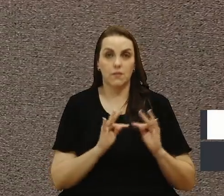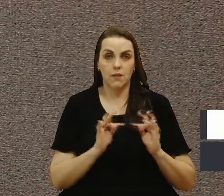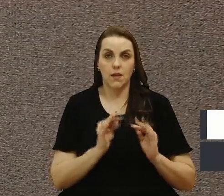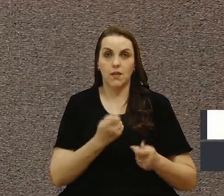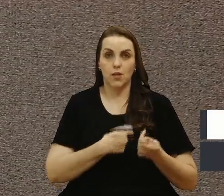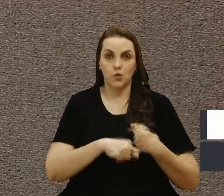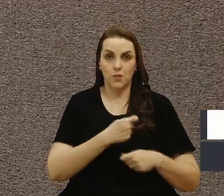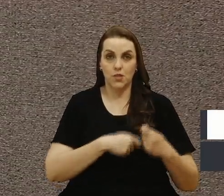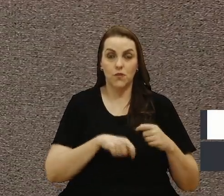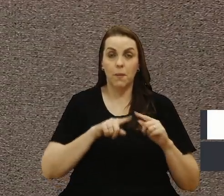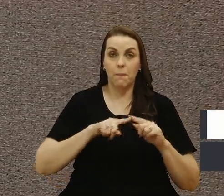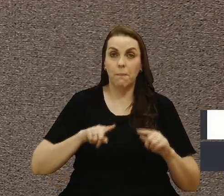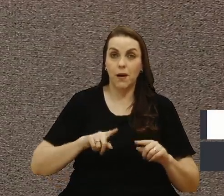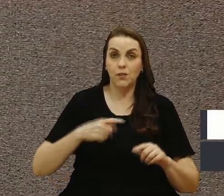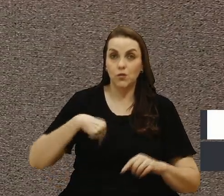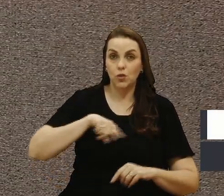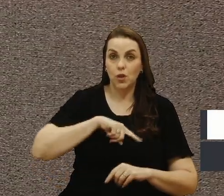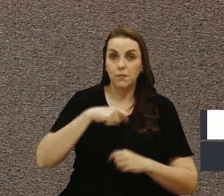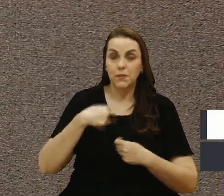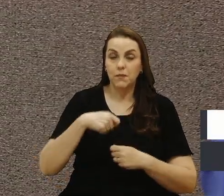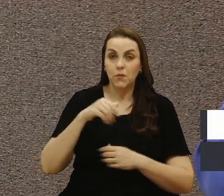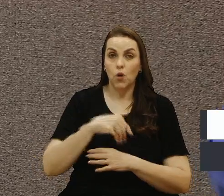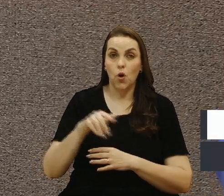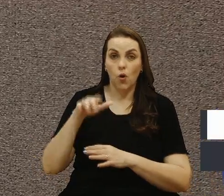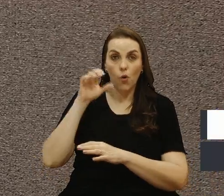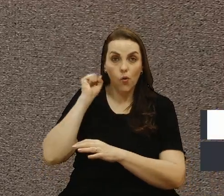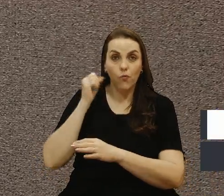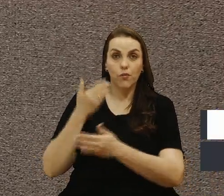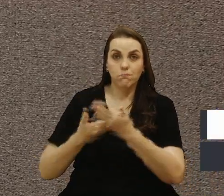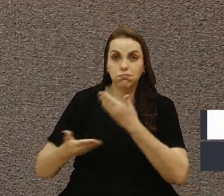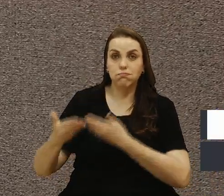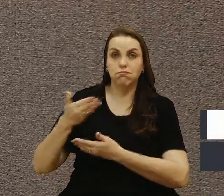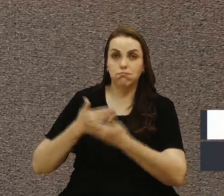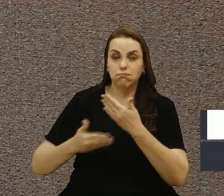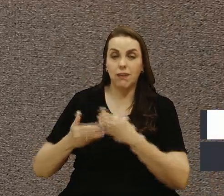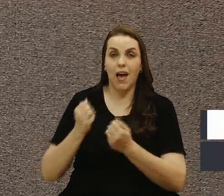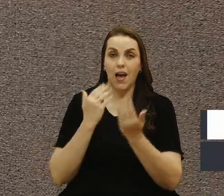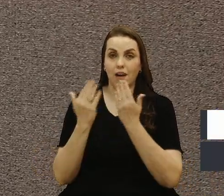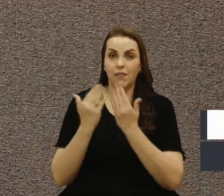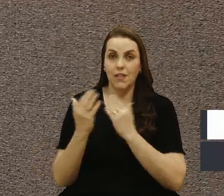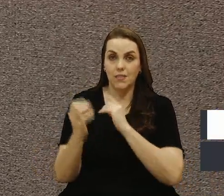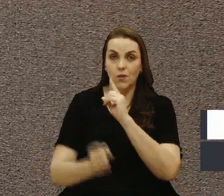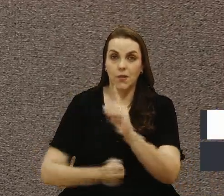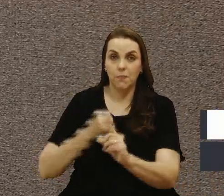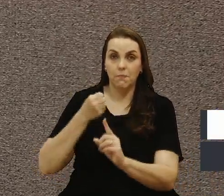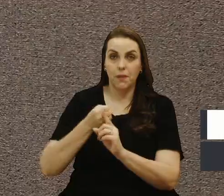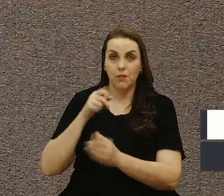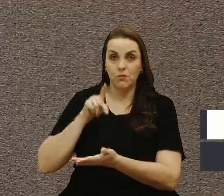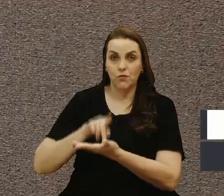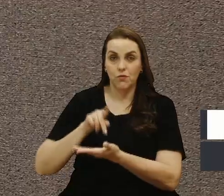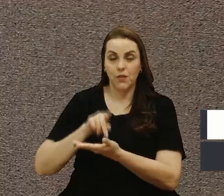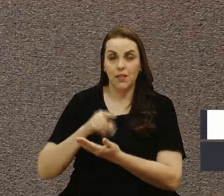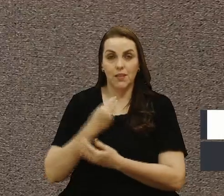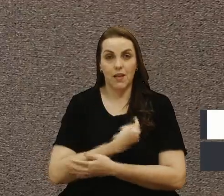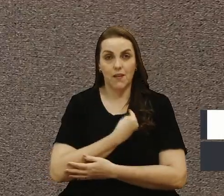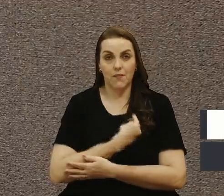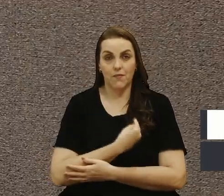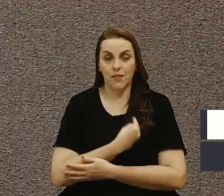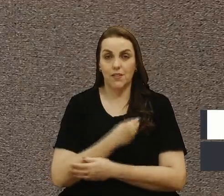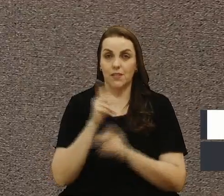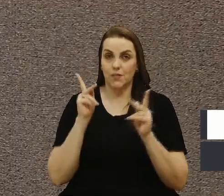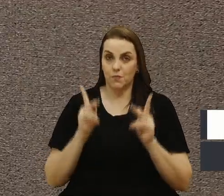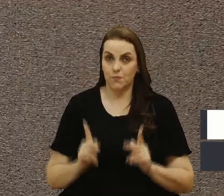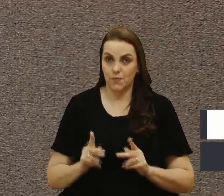administrativas, mas nós precisamos ouvir as pessoas, avaliar o impacto real na vida dos cidadãos e quais são, que é o que está se propondo o